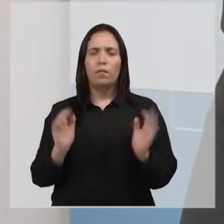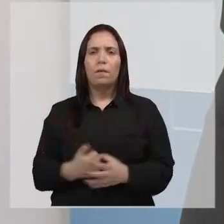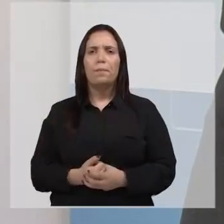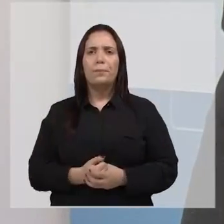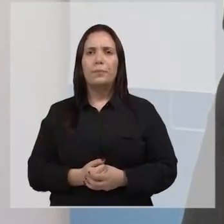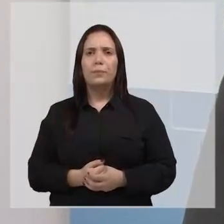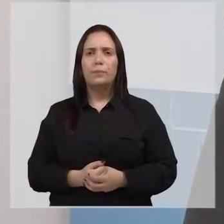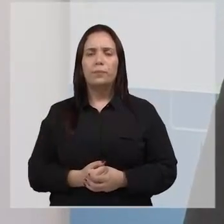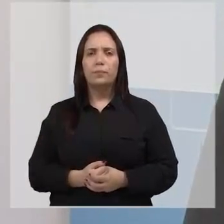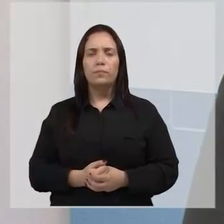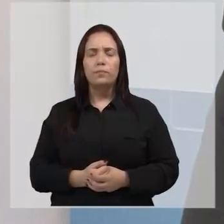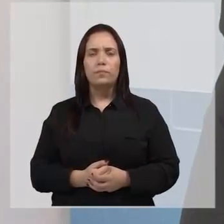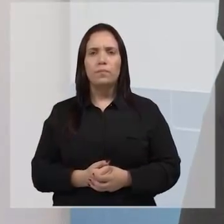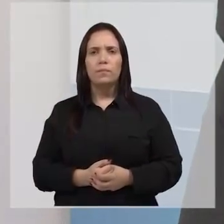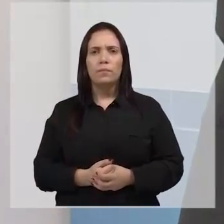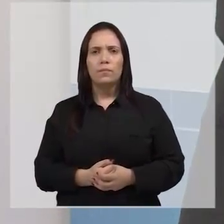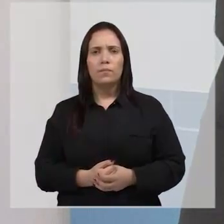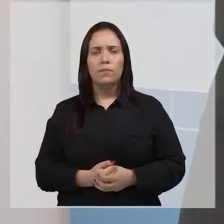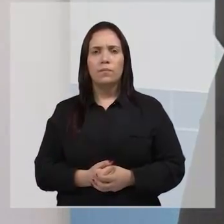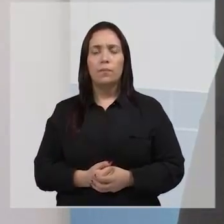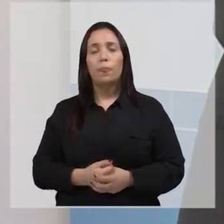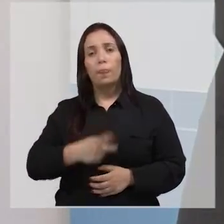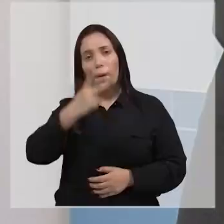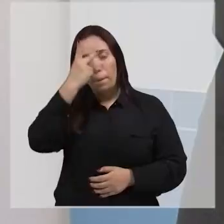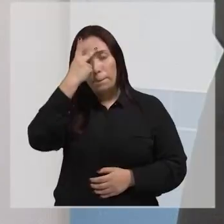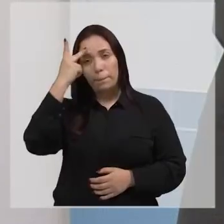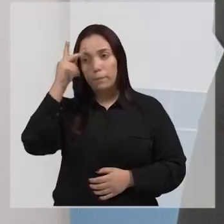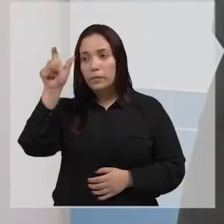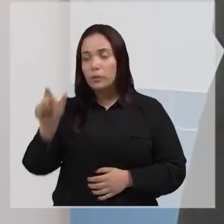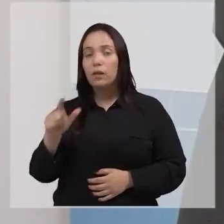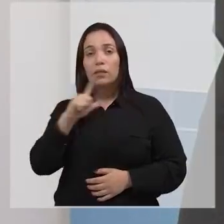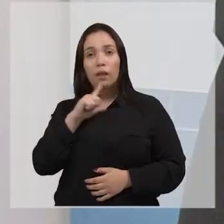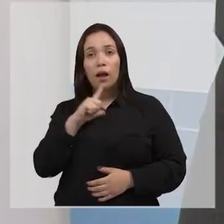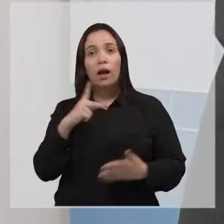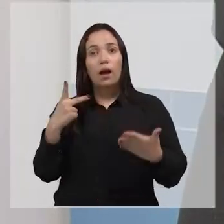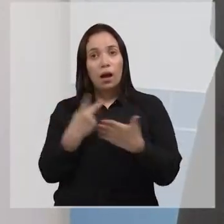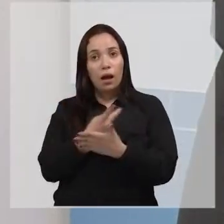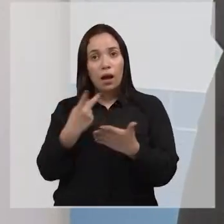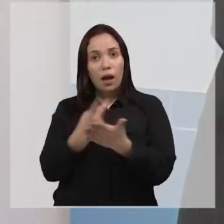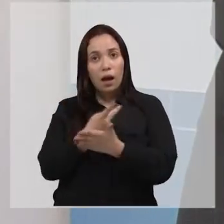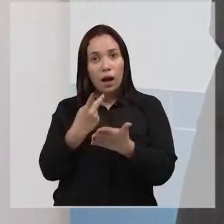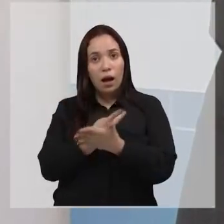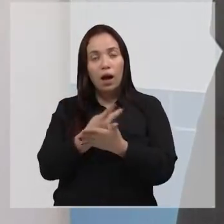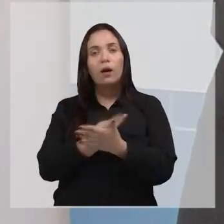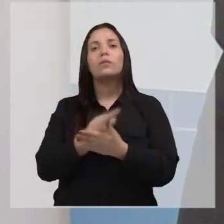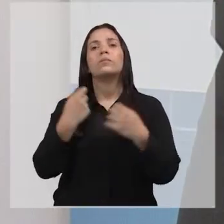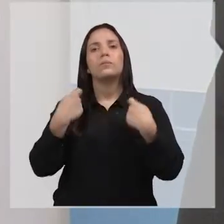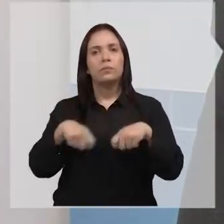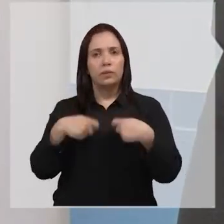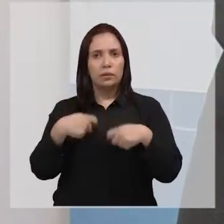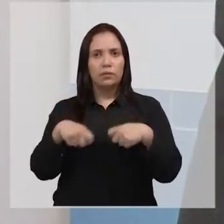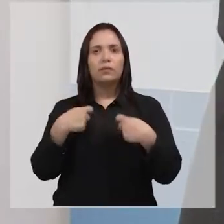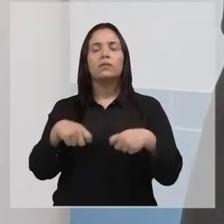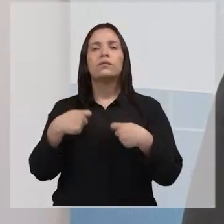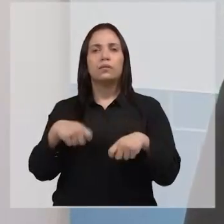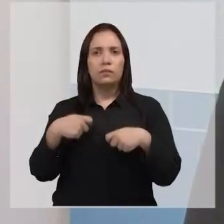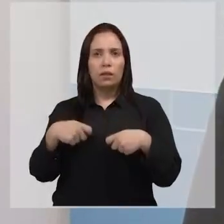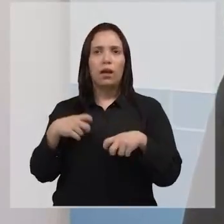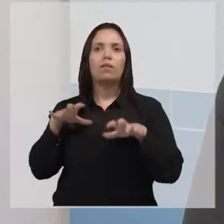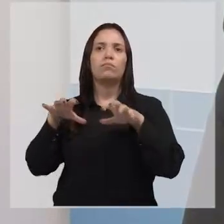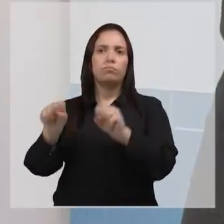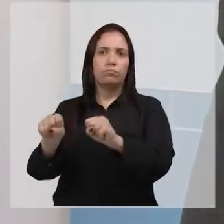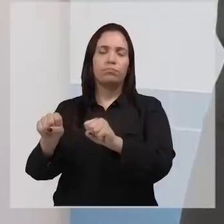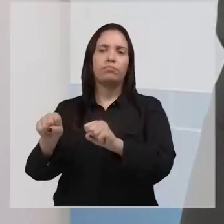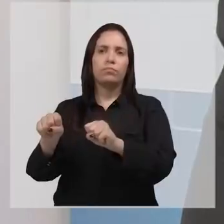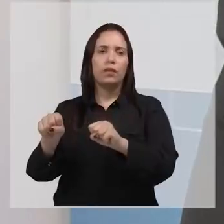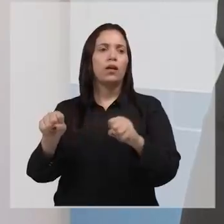Injustiça. Jamais aquela pessoa será inocentada pelo erro cometido pelo outro que não foi punido.